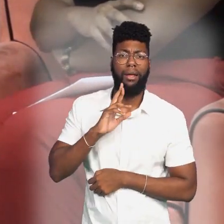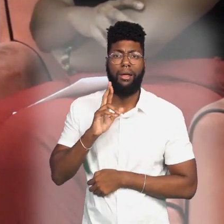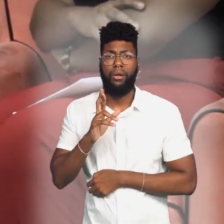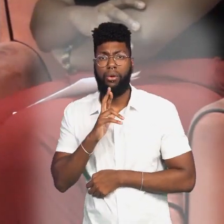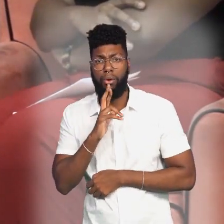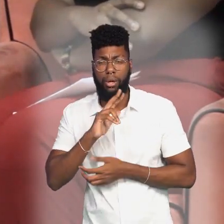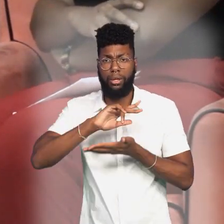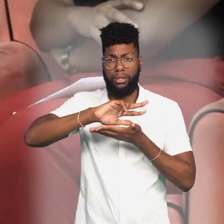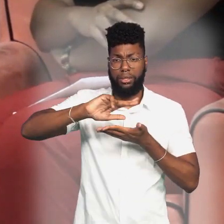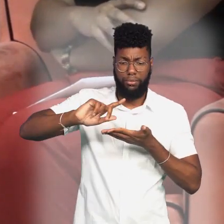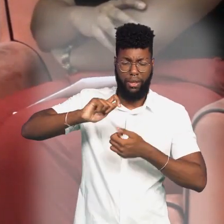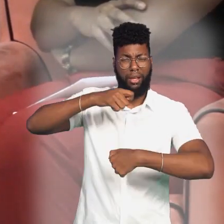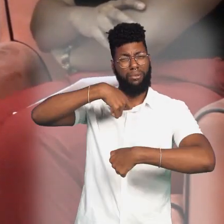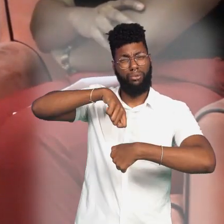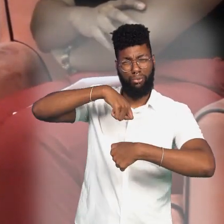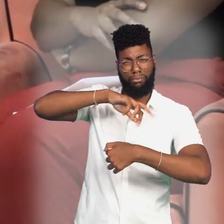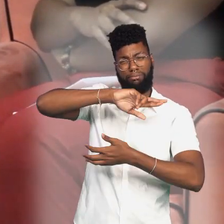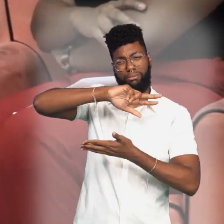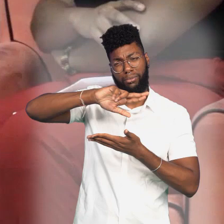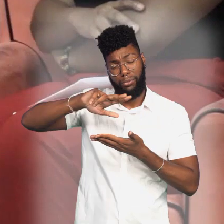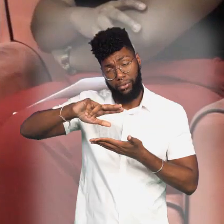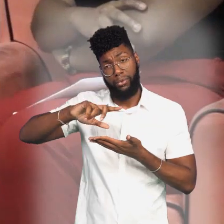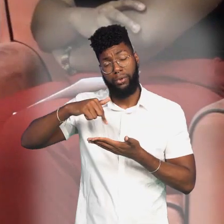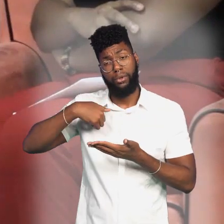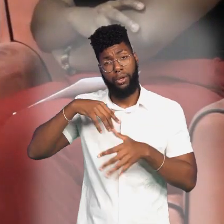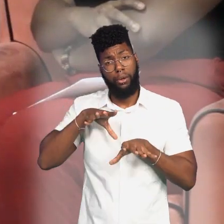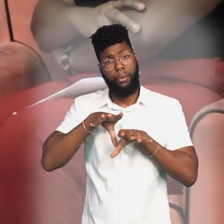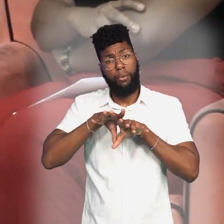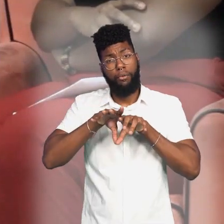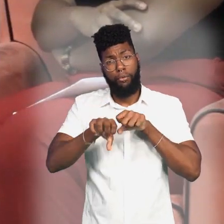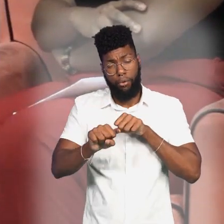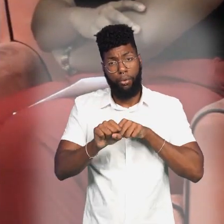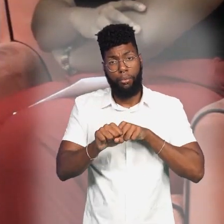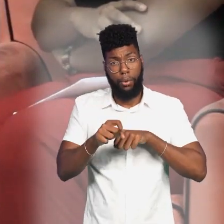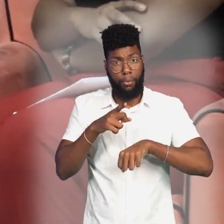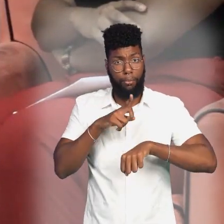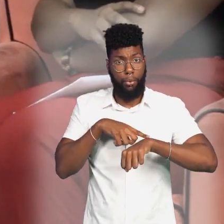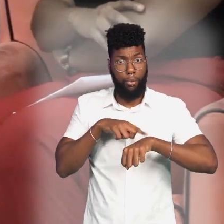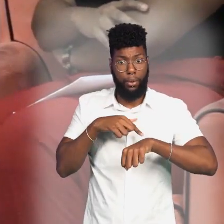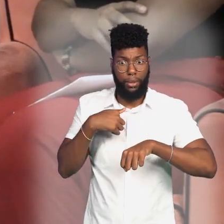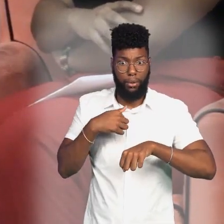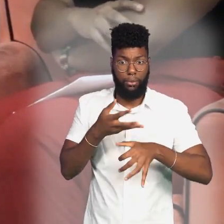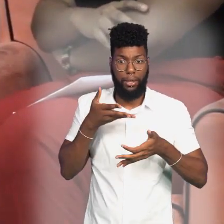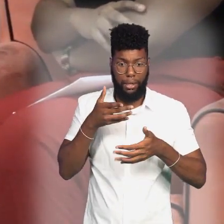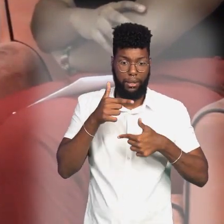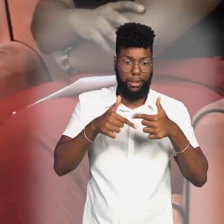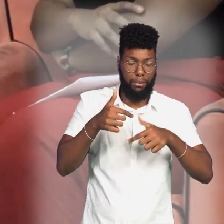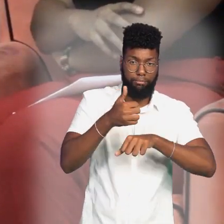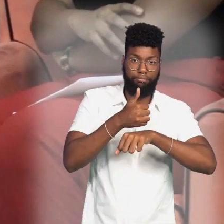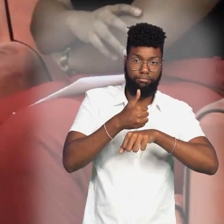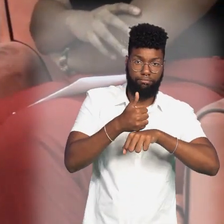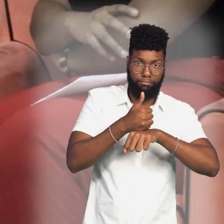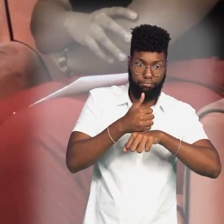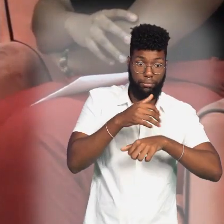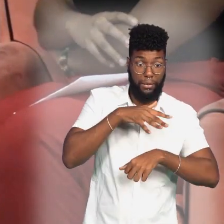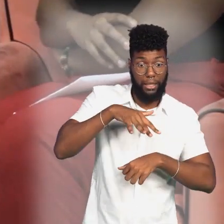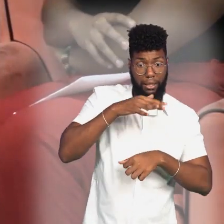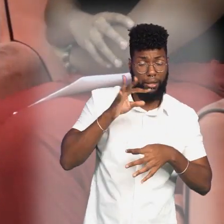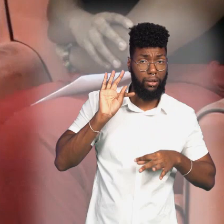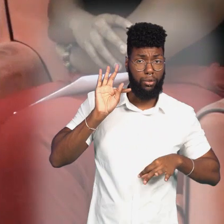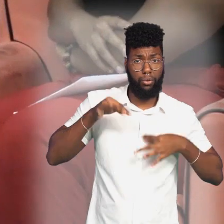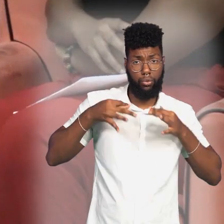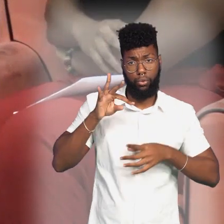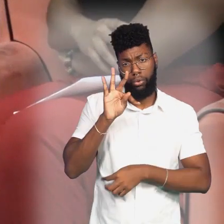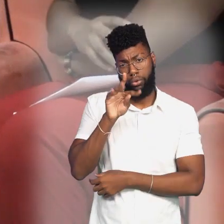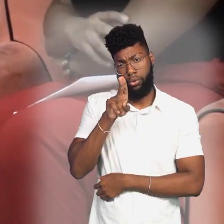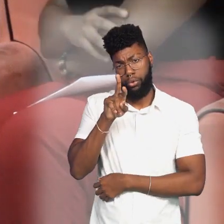e cozinha. E eu me formei, no primeiro momento eu fui trabalhar no guia de turismo, porque é isso que me levou a fazer isso.